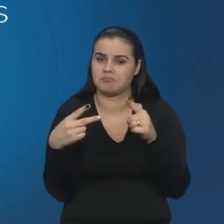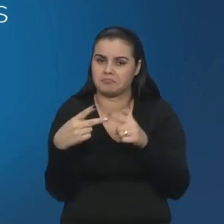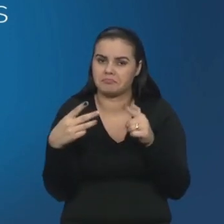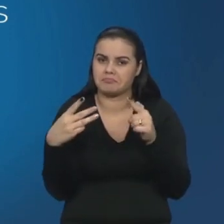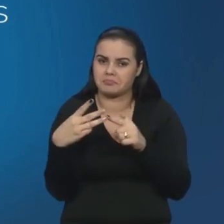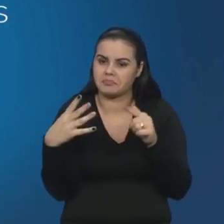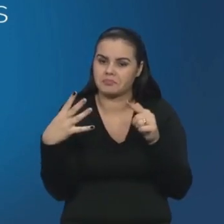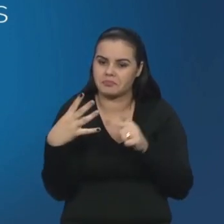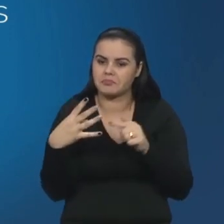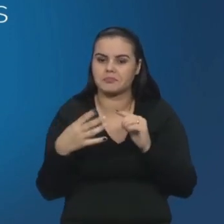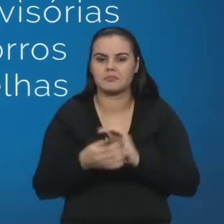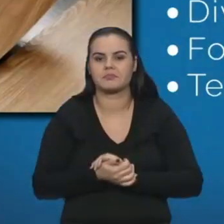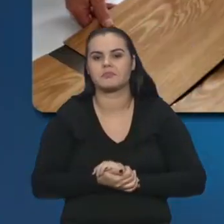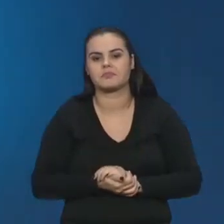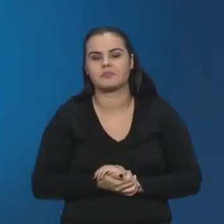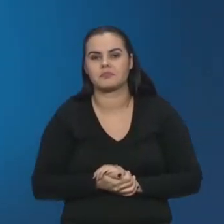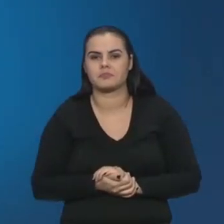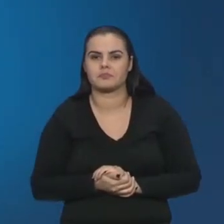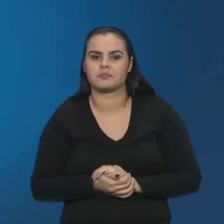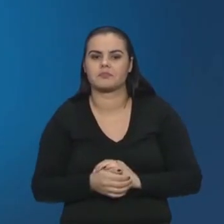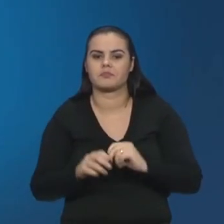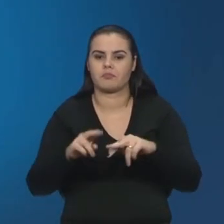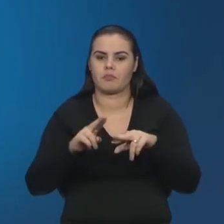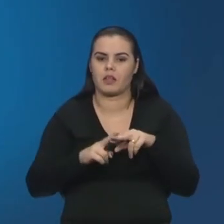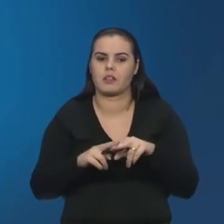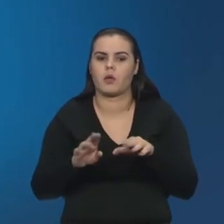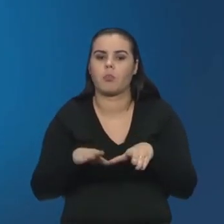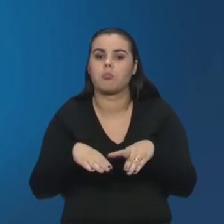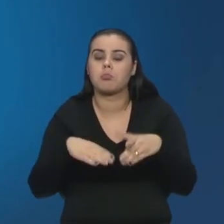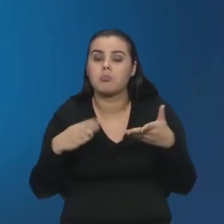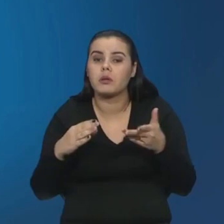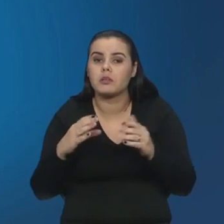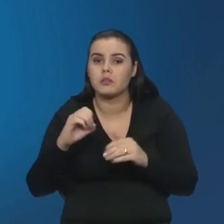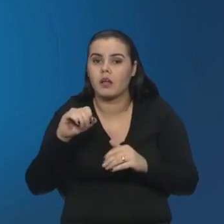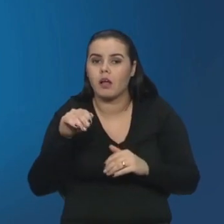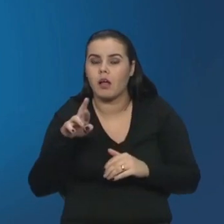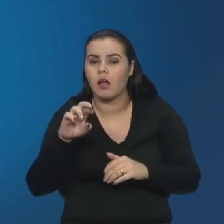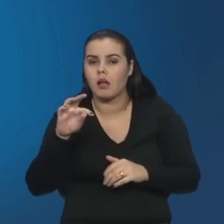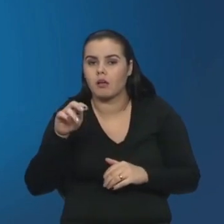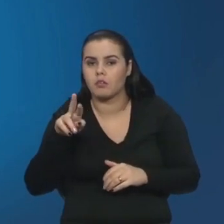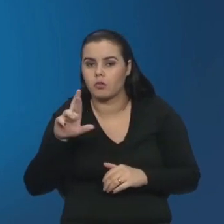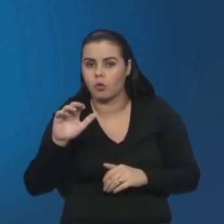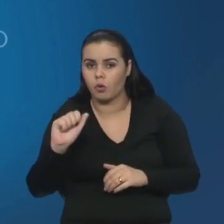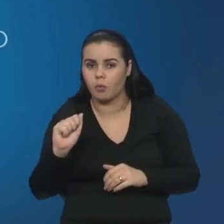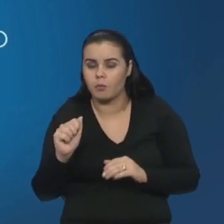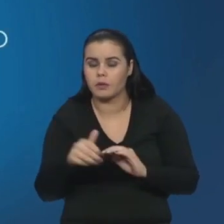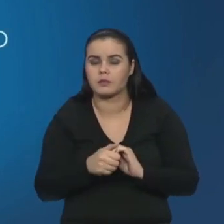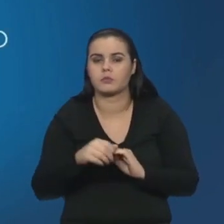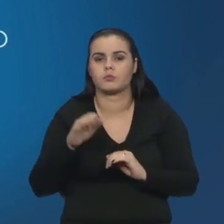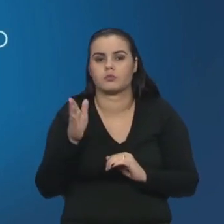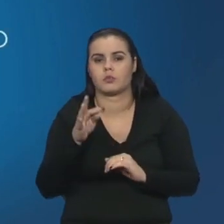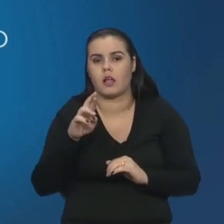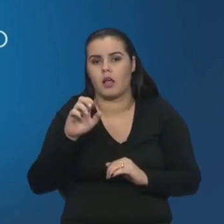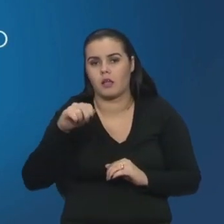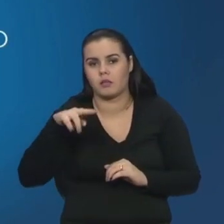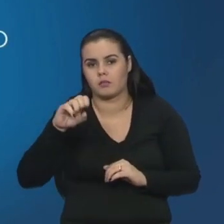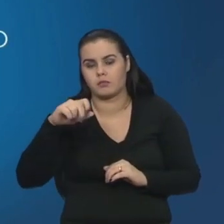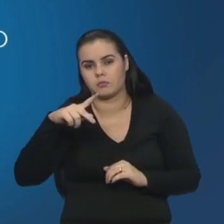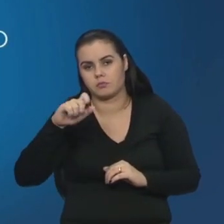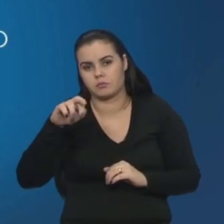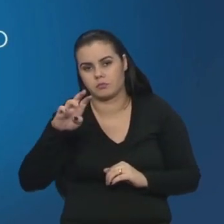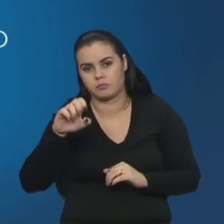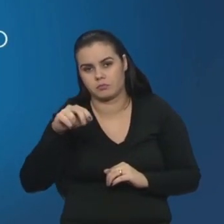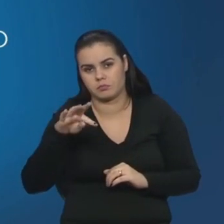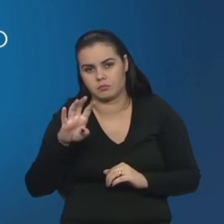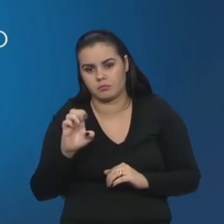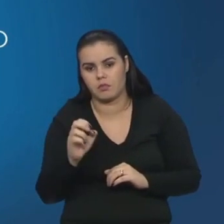divisórias, forros e telhas. Para os casos de fechamento ou cobertura transparente, são indicados o policarbonato, o